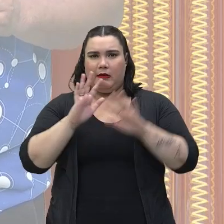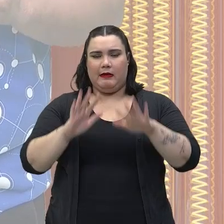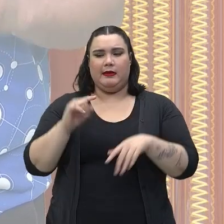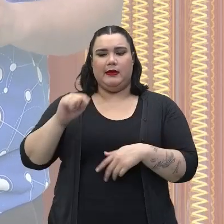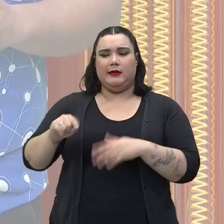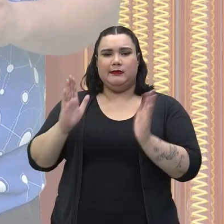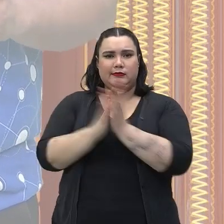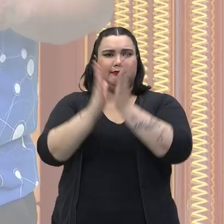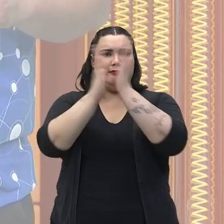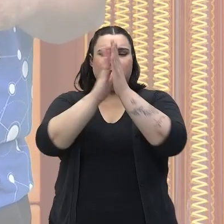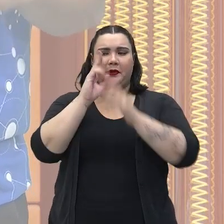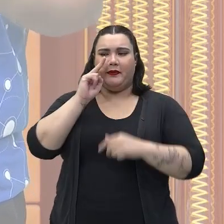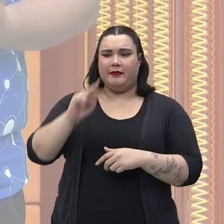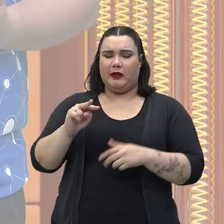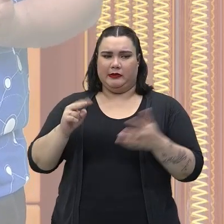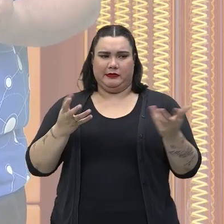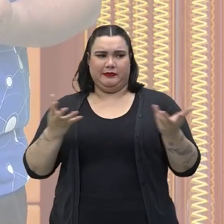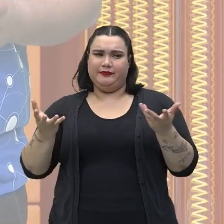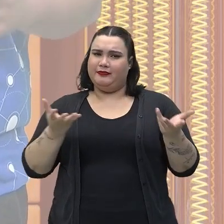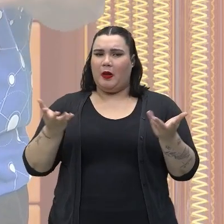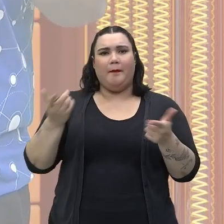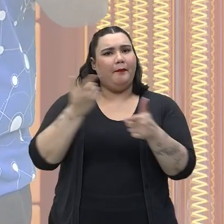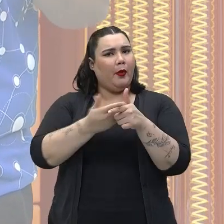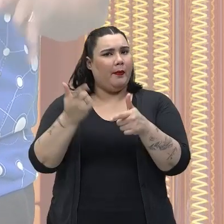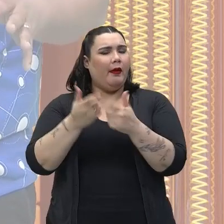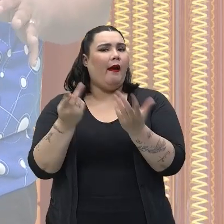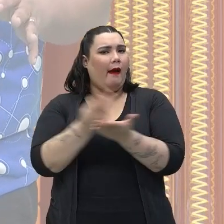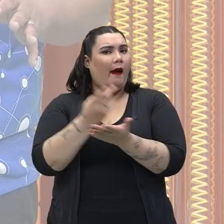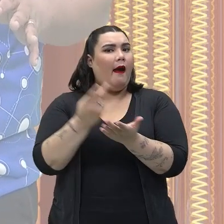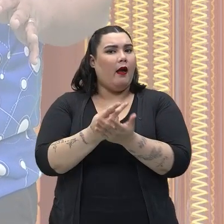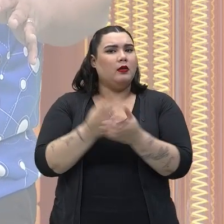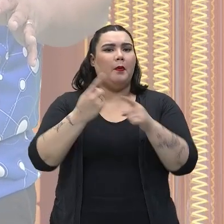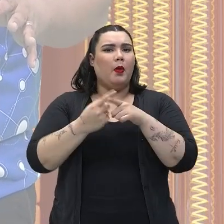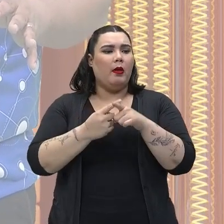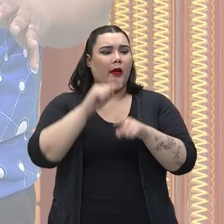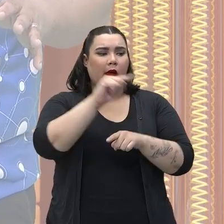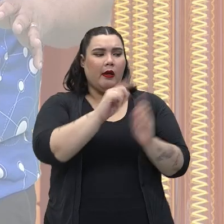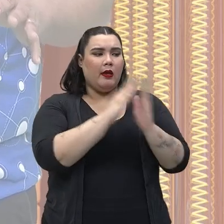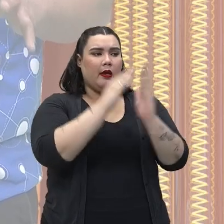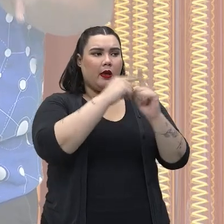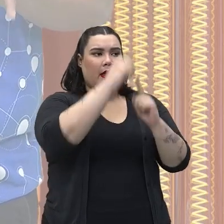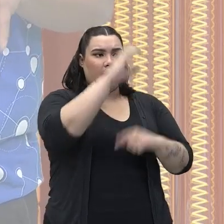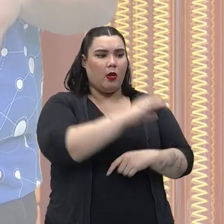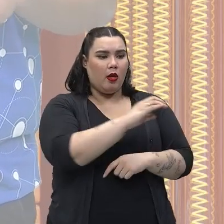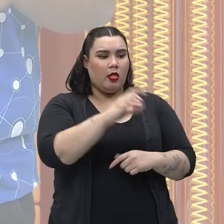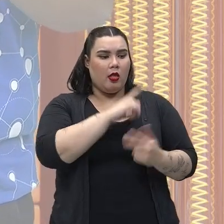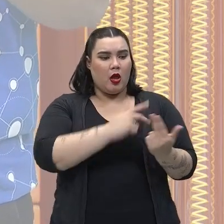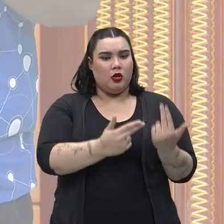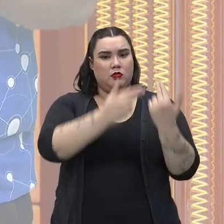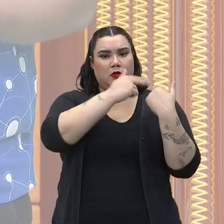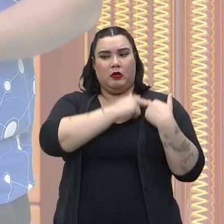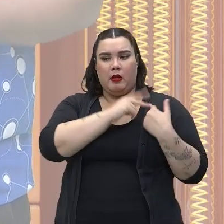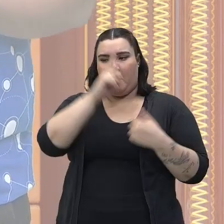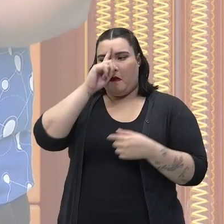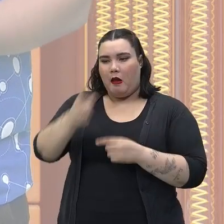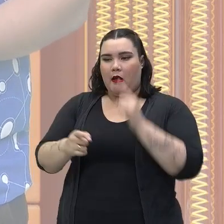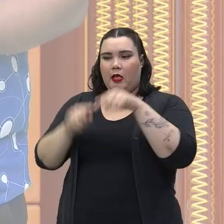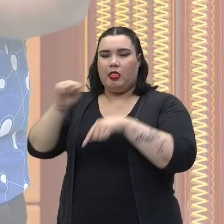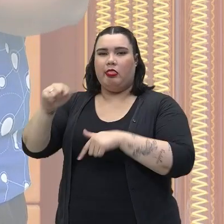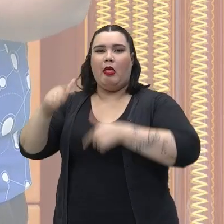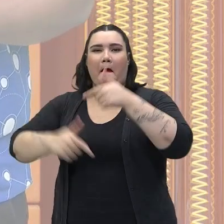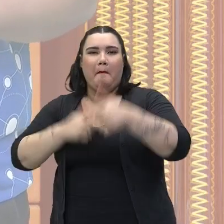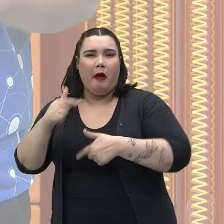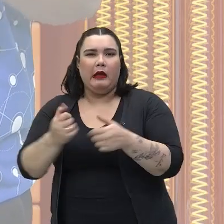problema. Por quê? Porque a Igreja Católica, além de ter a tutela da mão de obra indígena, que iam para as matas extrair mais drogas do